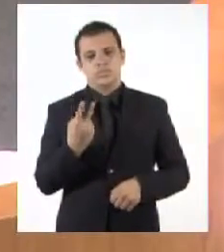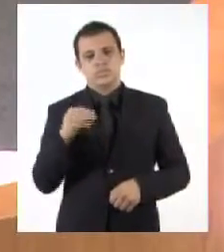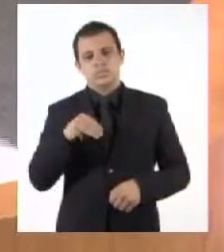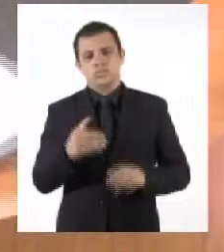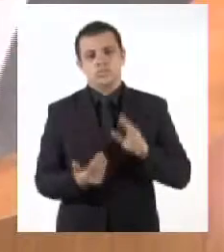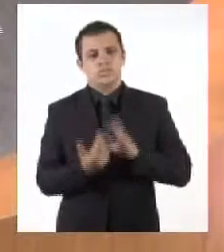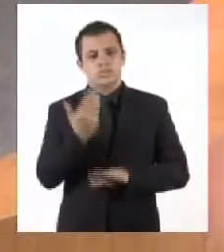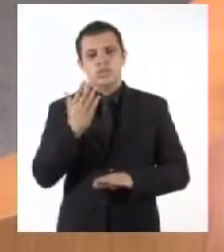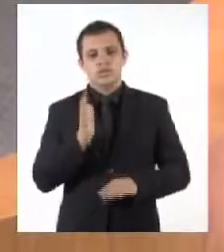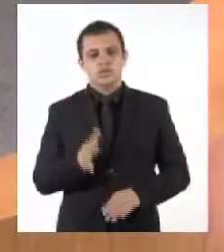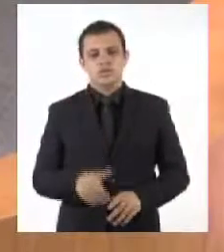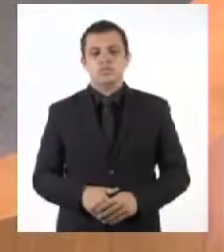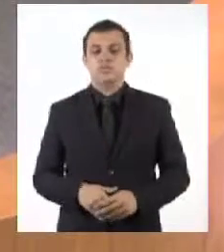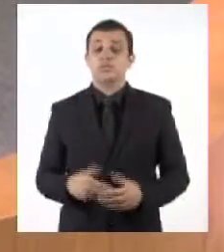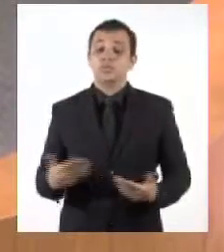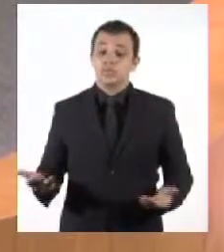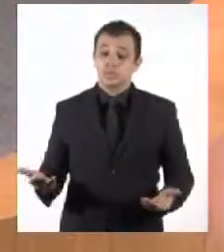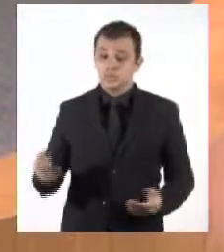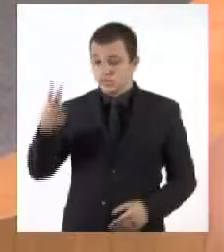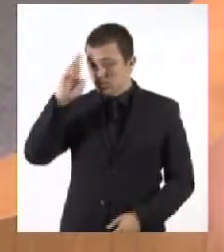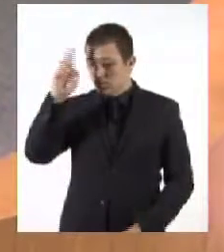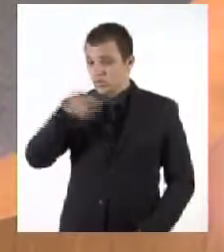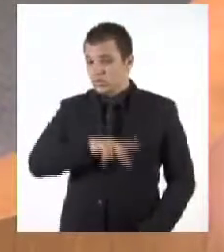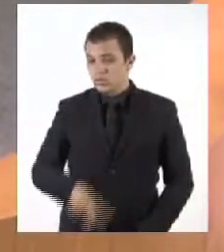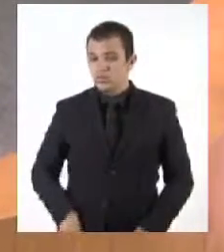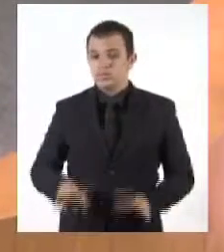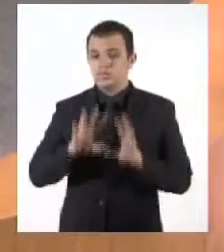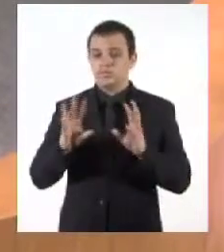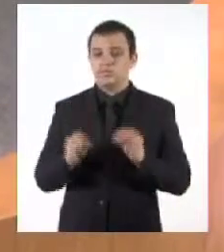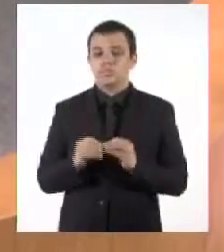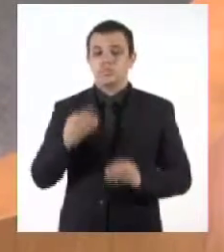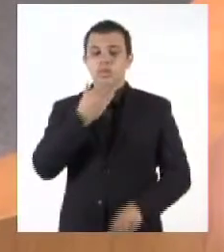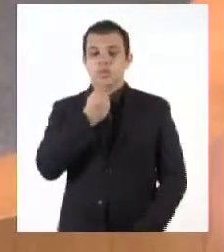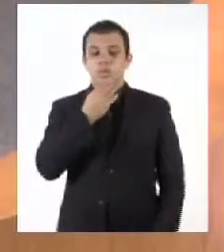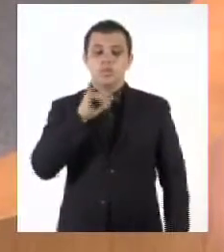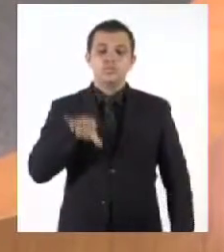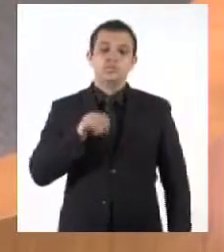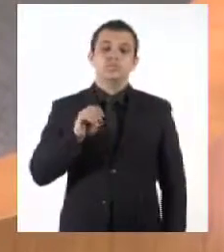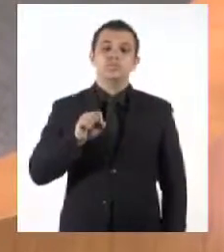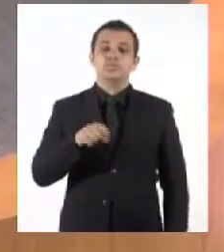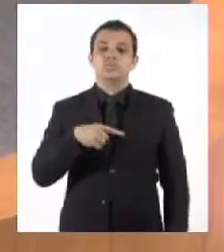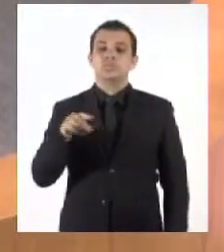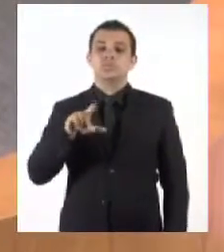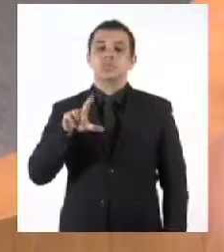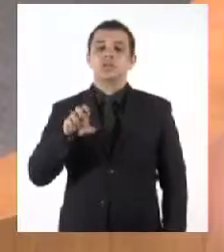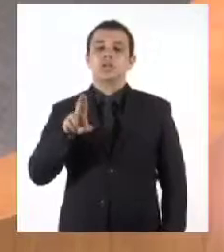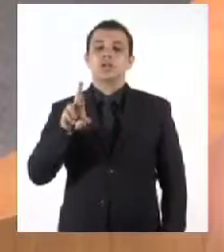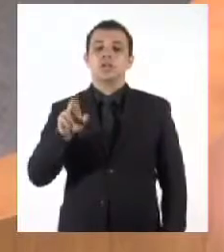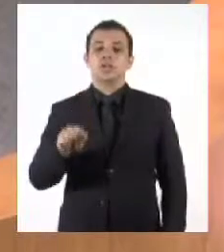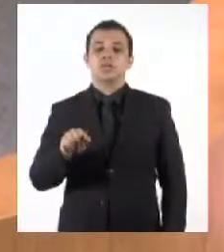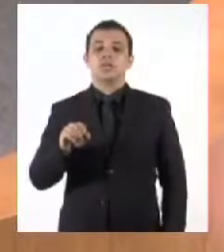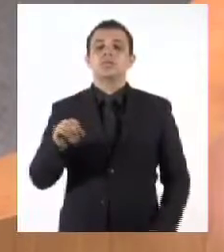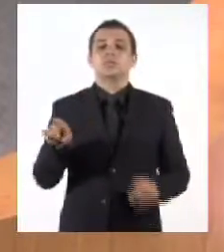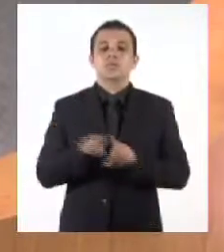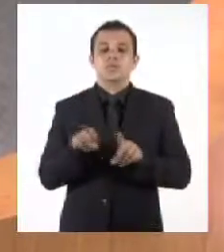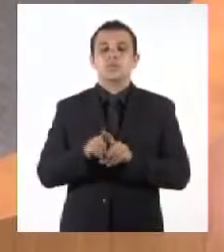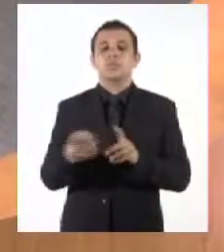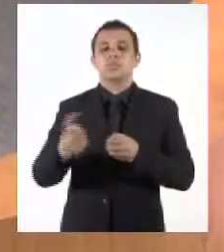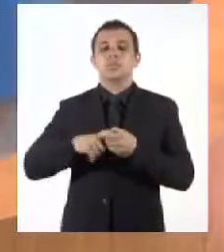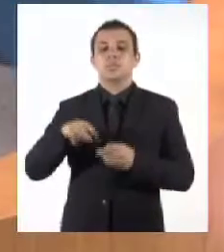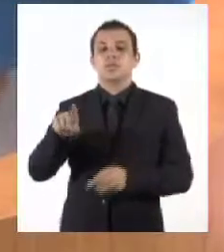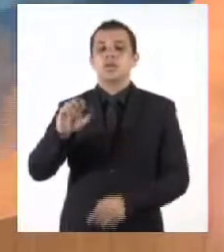Então, presidente, resumindo, o José Lauro de Castro também é sócio da Agrocil, que